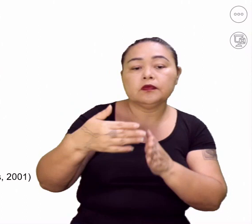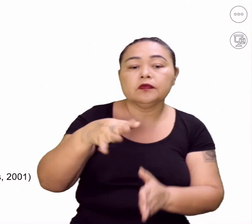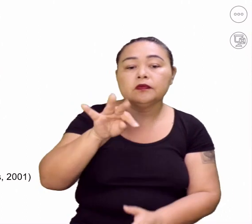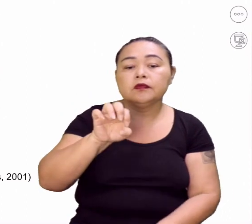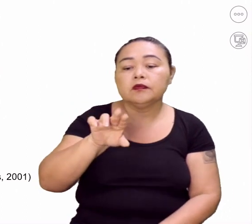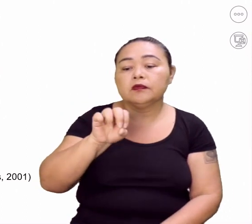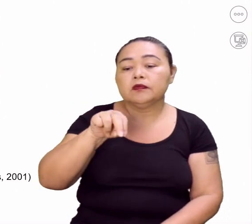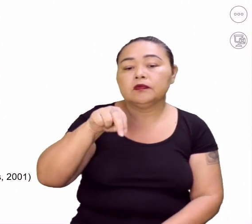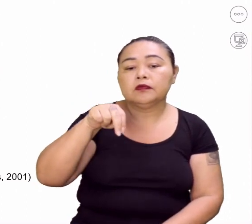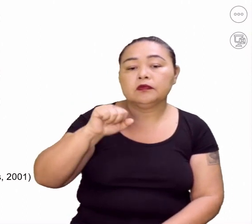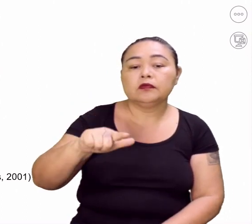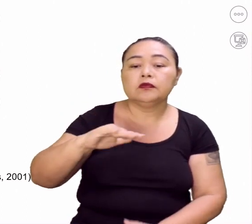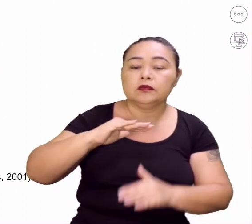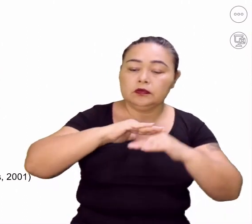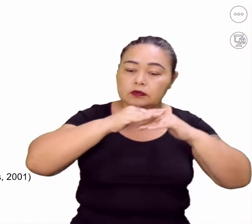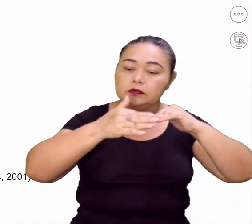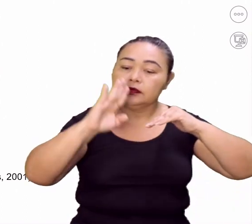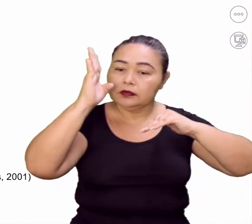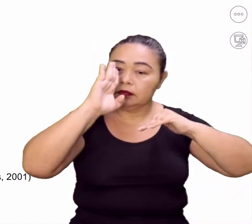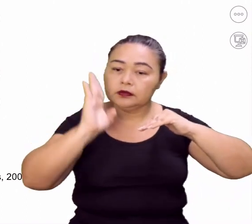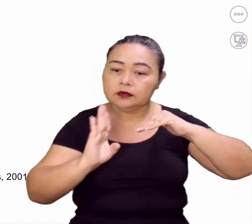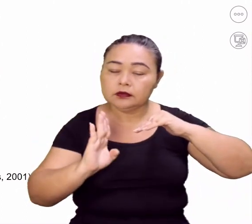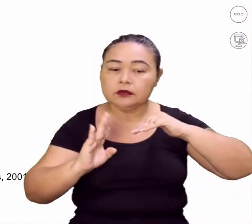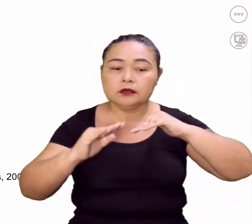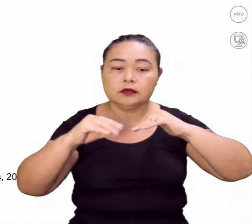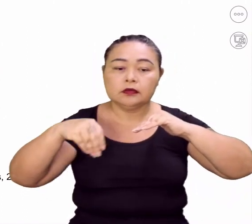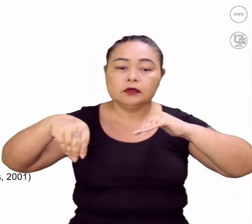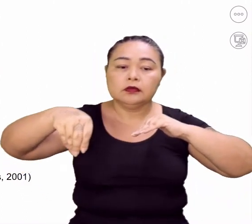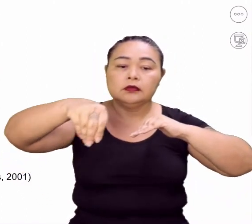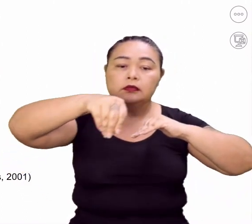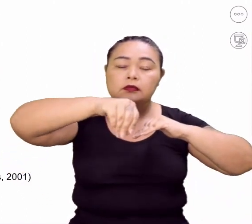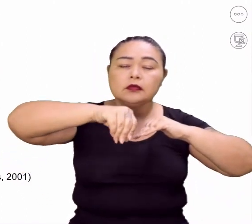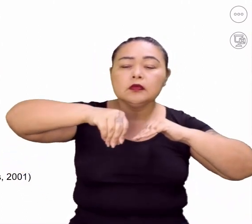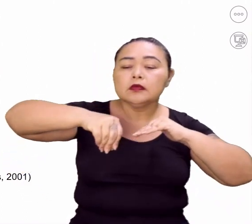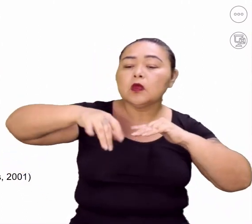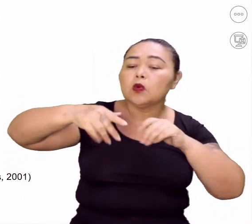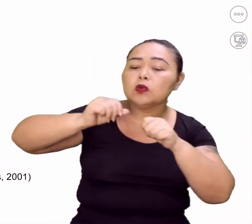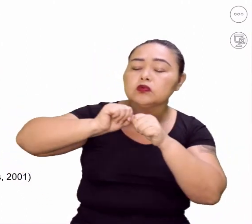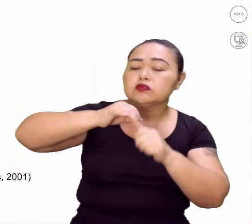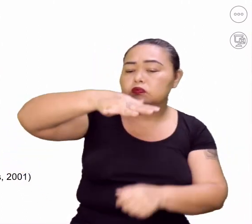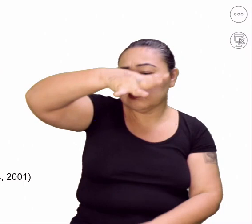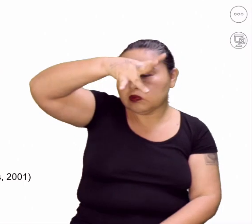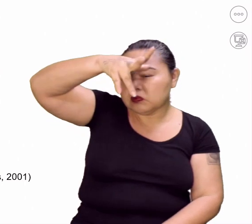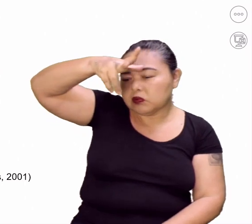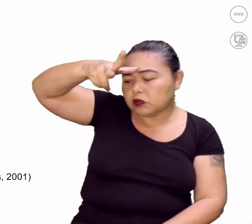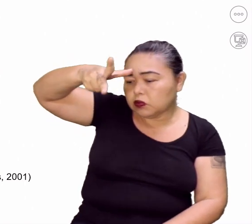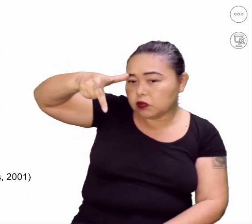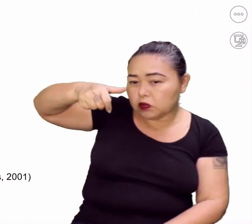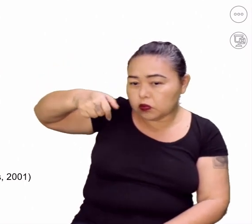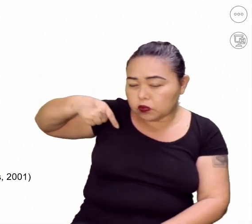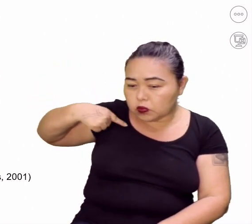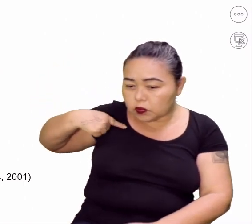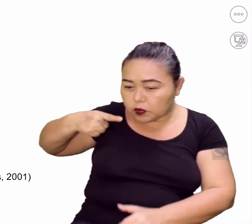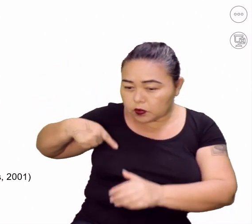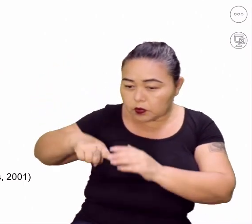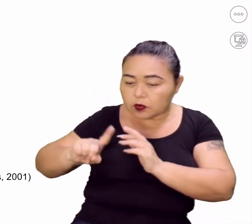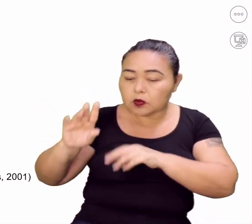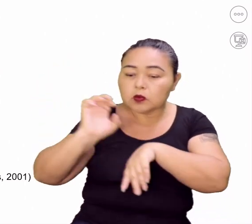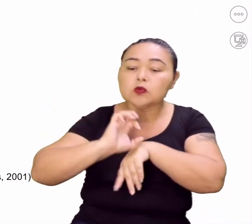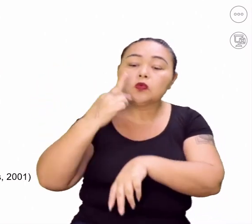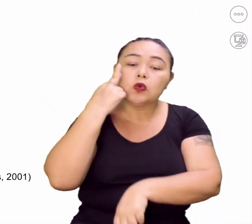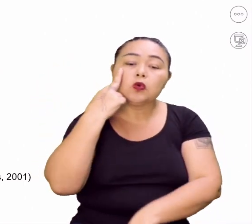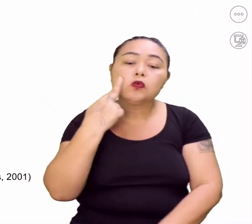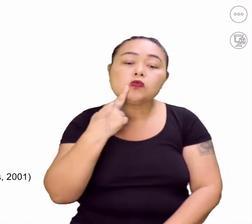Encosta setentrional do Planalto brasileiro. Vem lá do Mato Grosso em direção ao interior do estado.